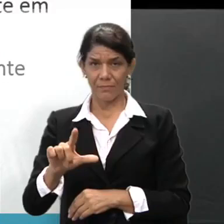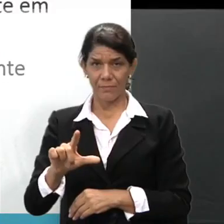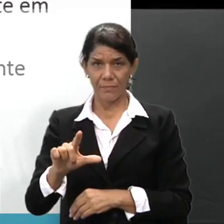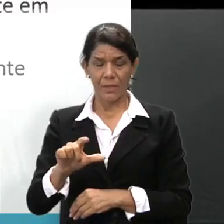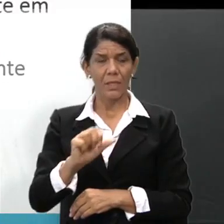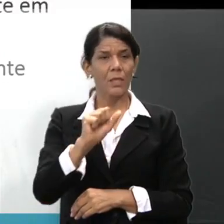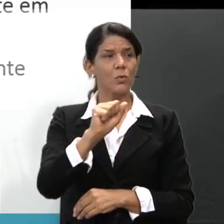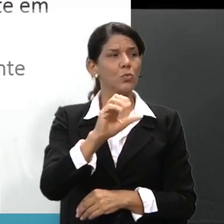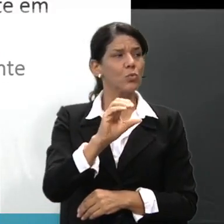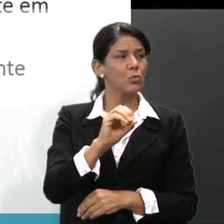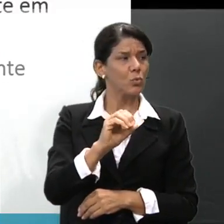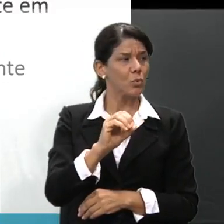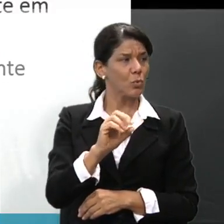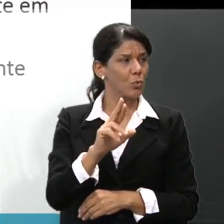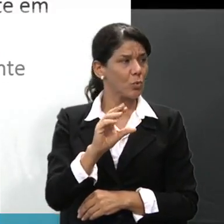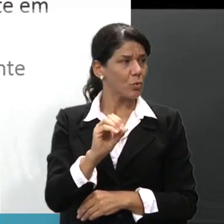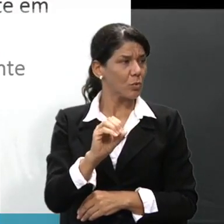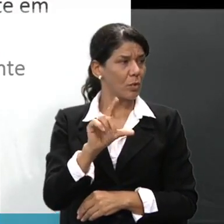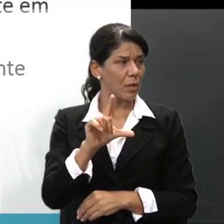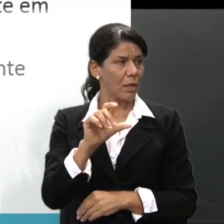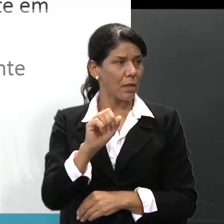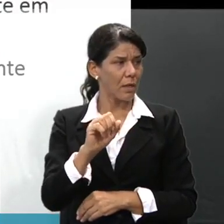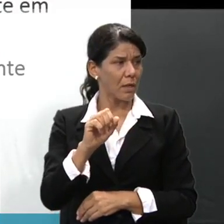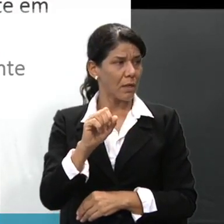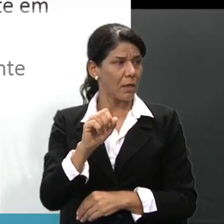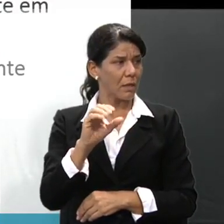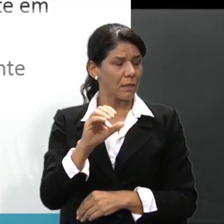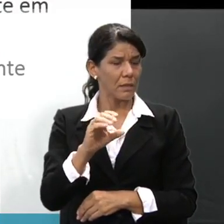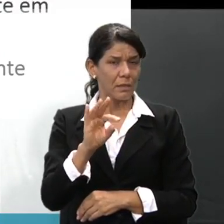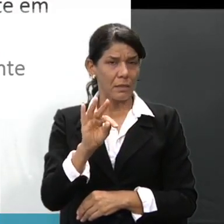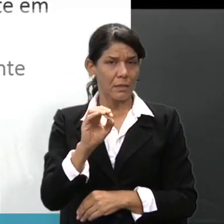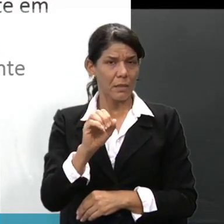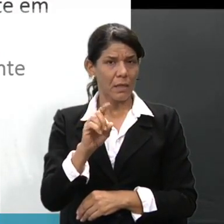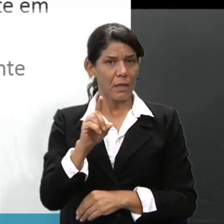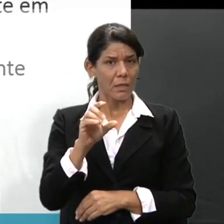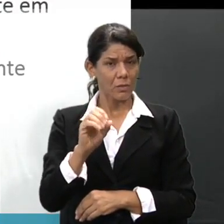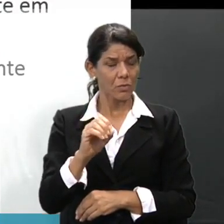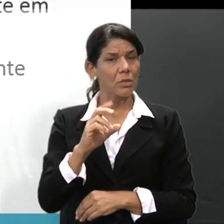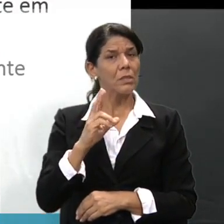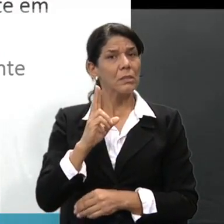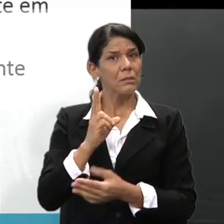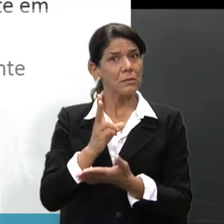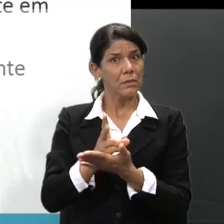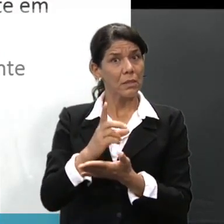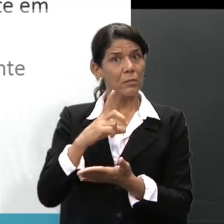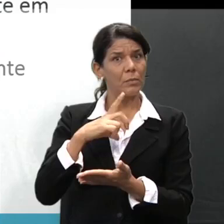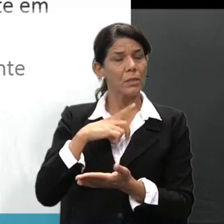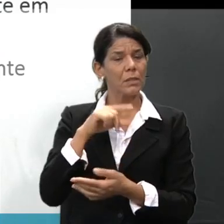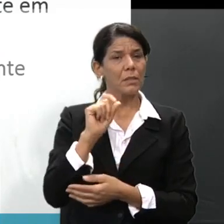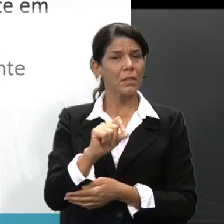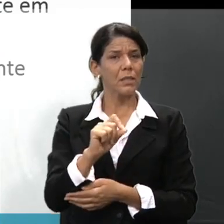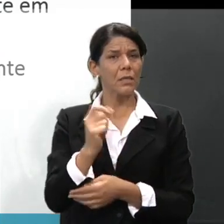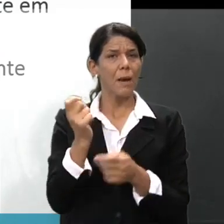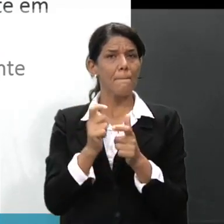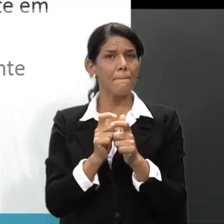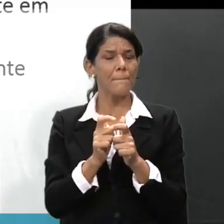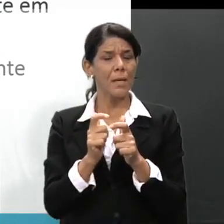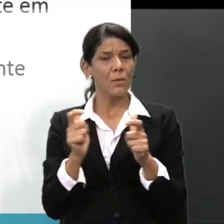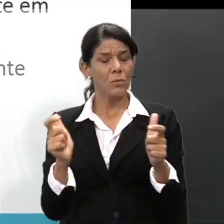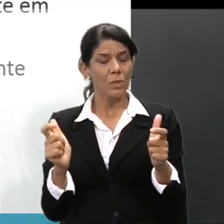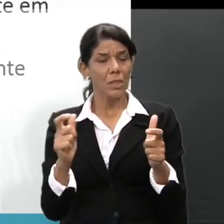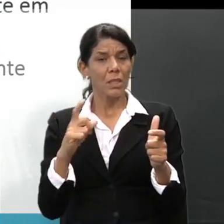o soro Ringer lactato, que se apresenta geralmente, na sua maioria,